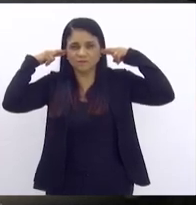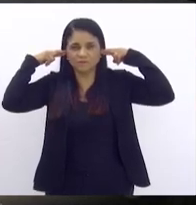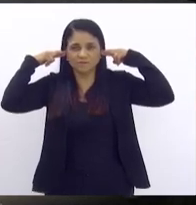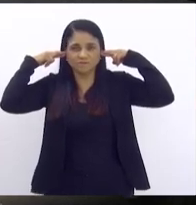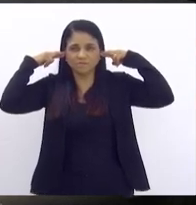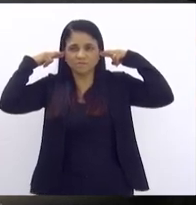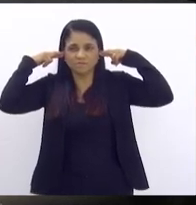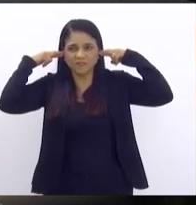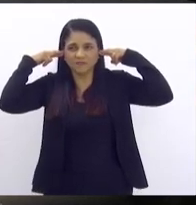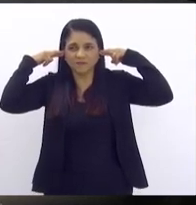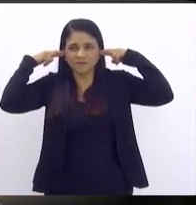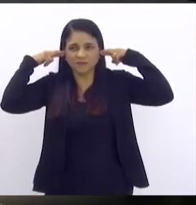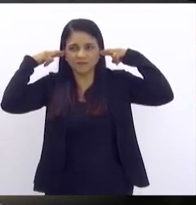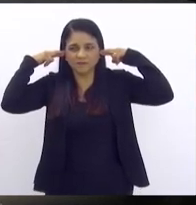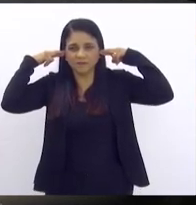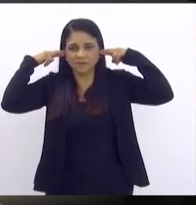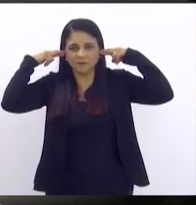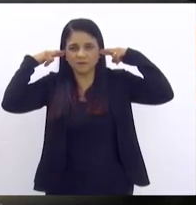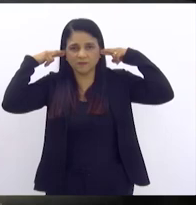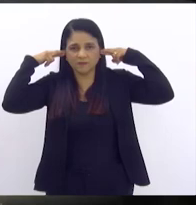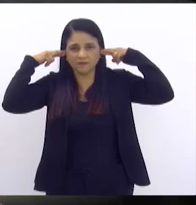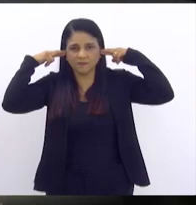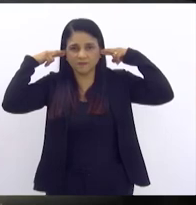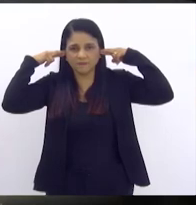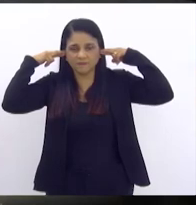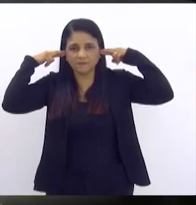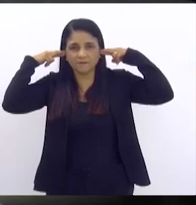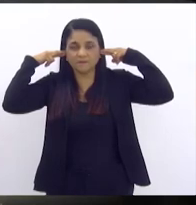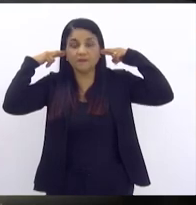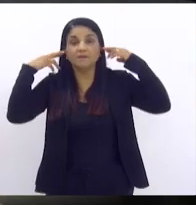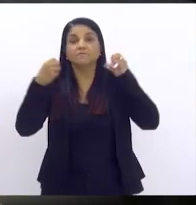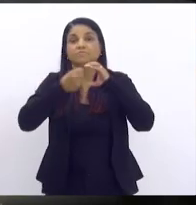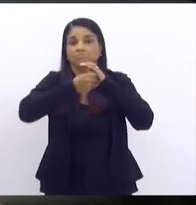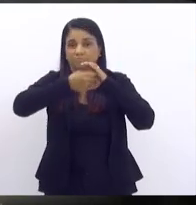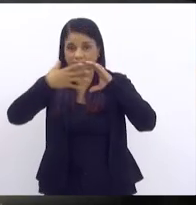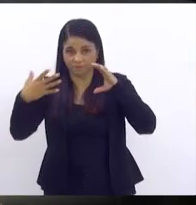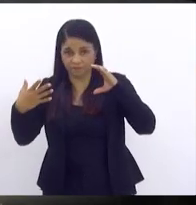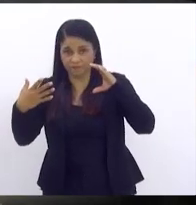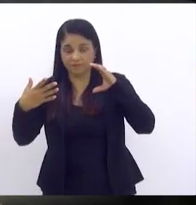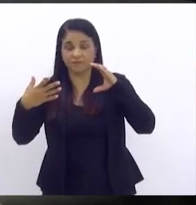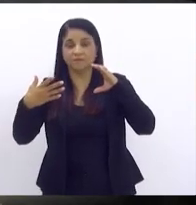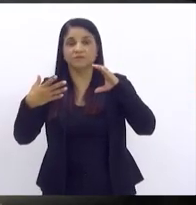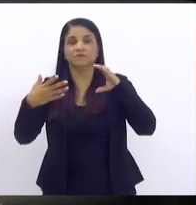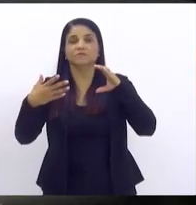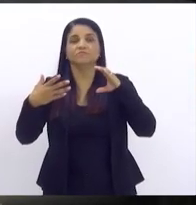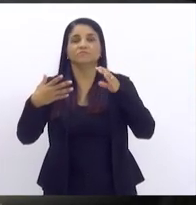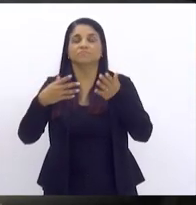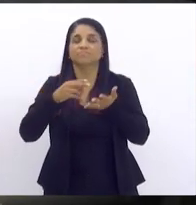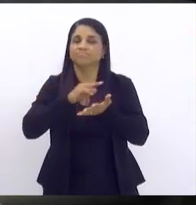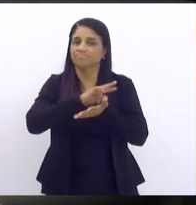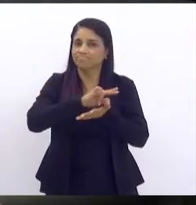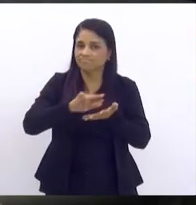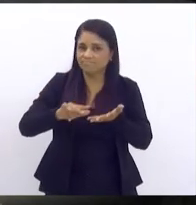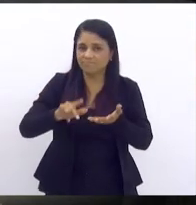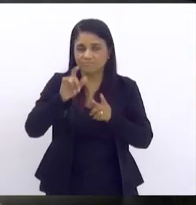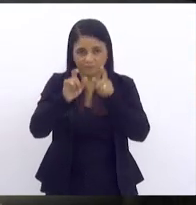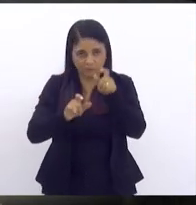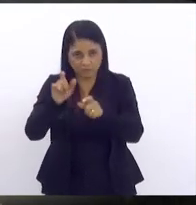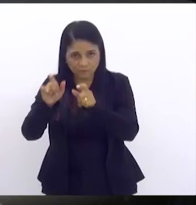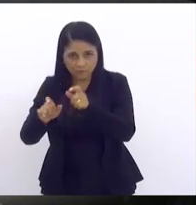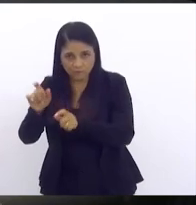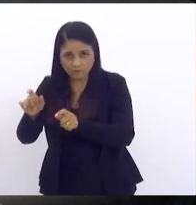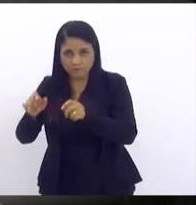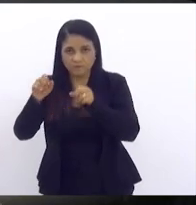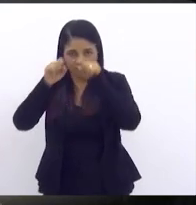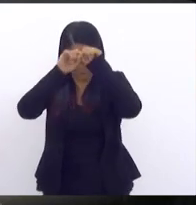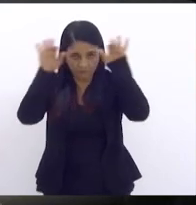uma intolerância alimentar que é uma característica em muitos casos. E com isso,